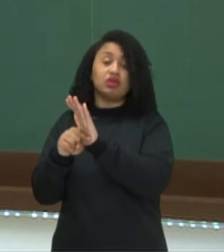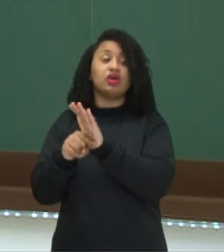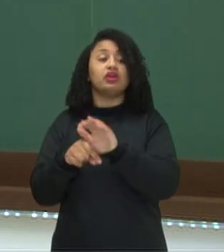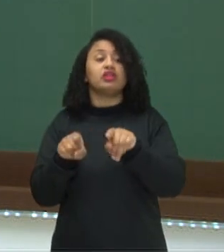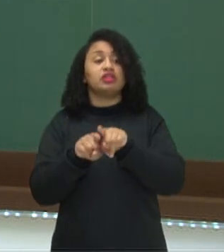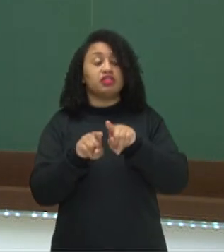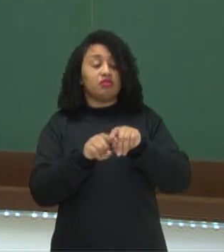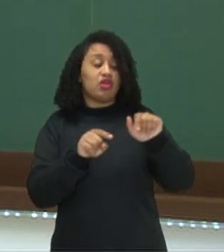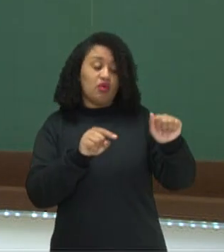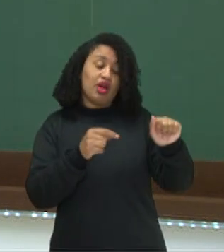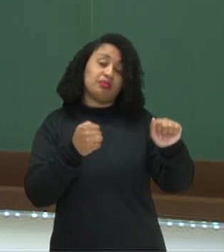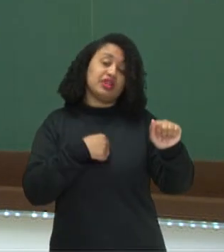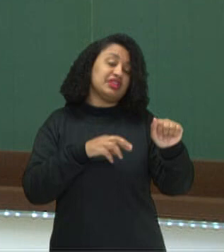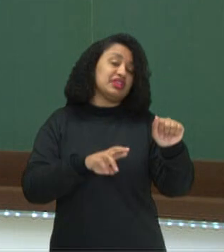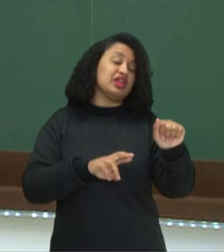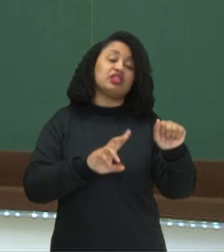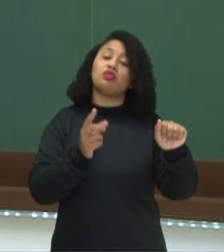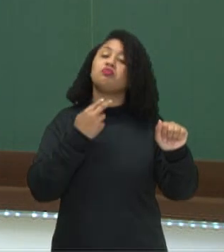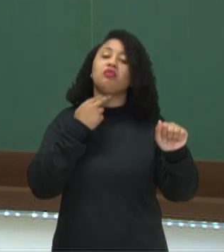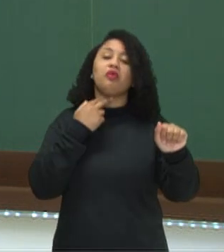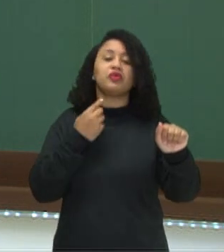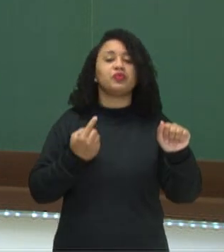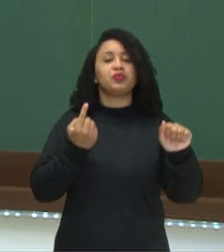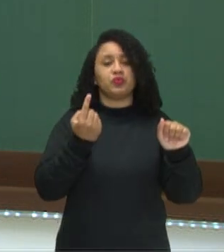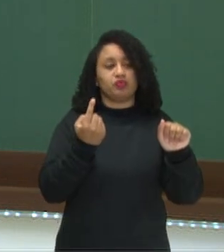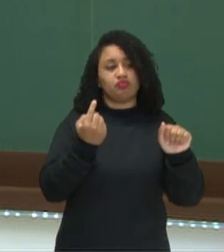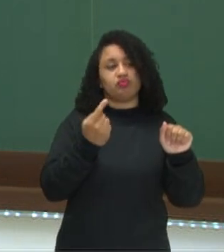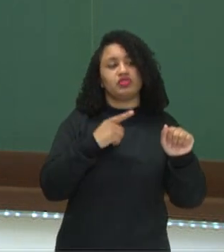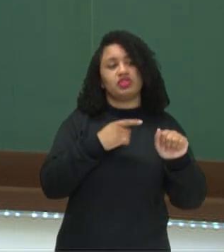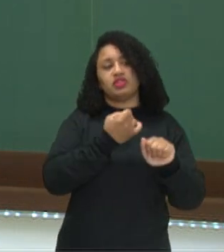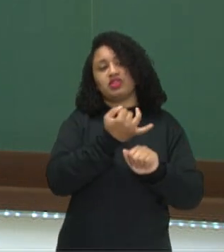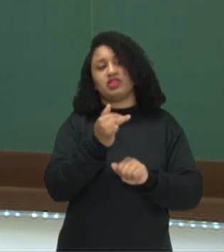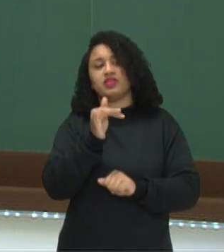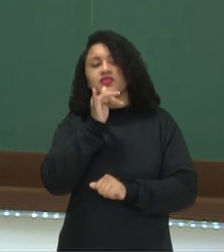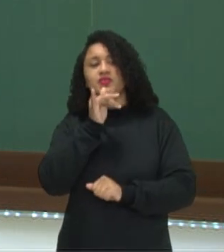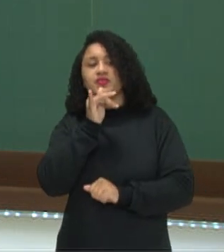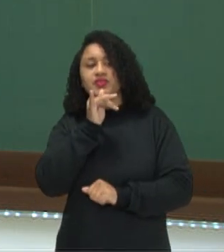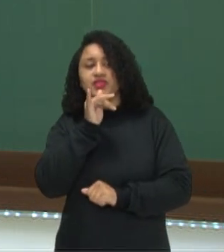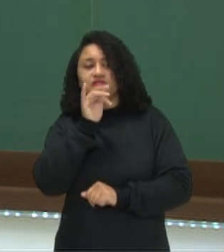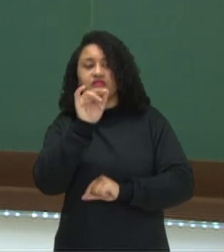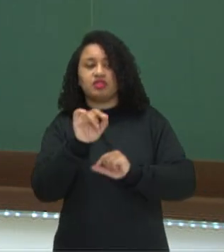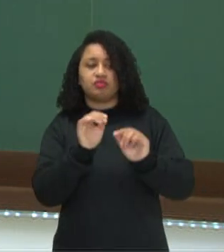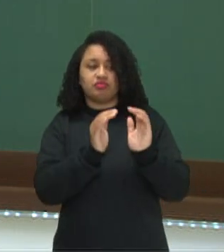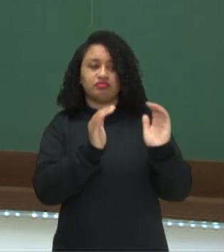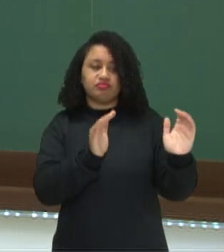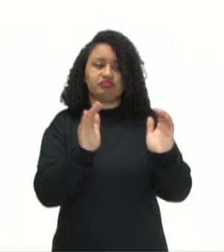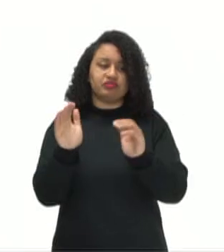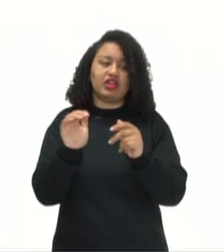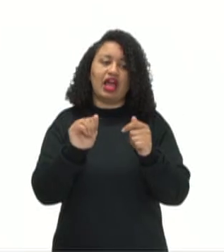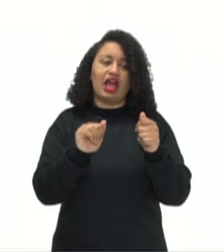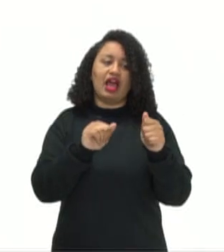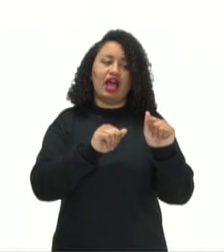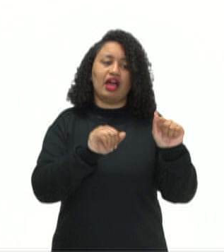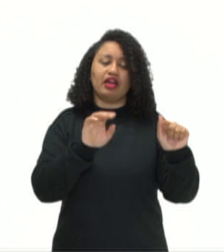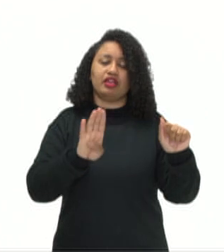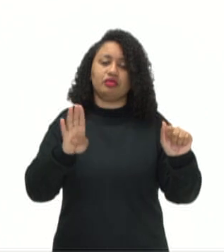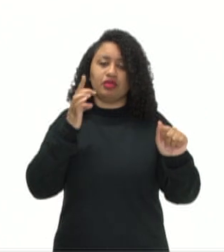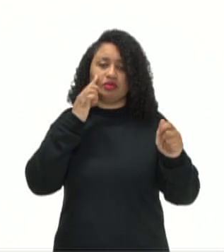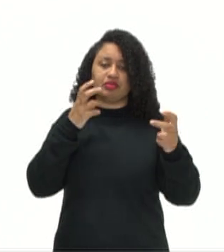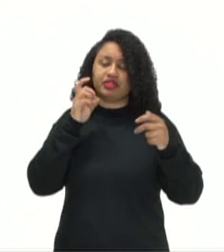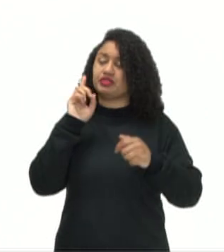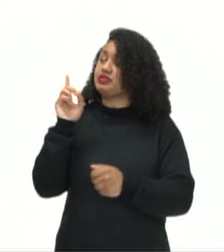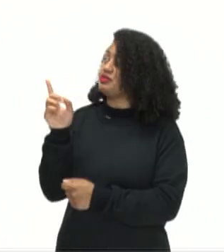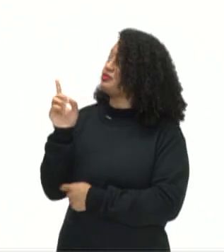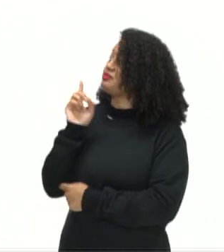meu a diferente de 1. Alguns exemplos de função exponencial. F de x igual